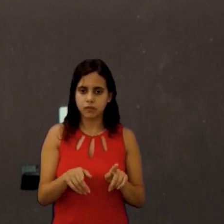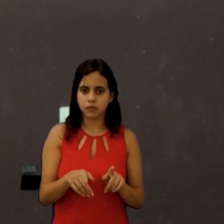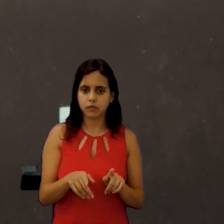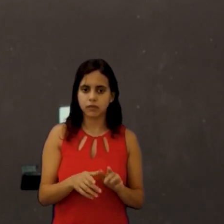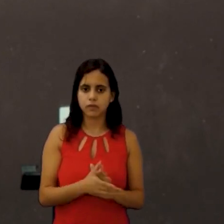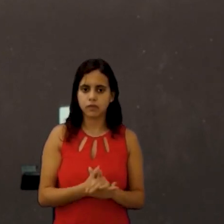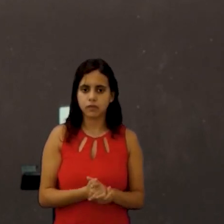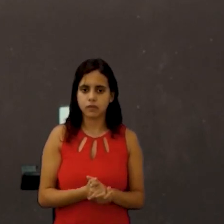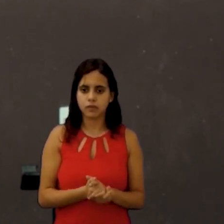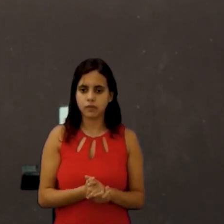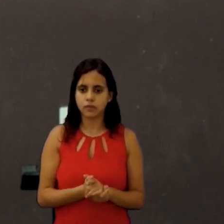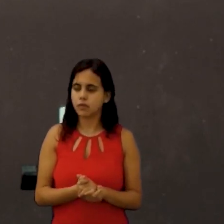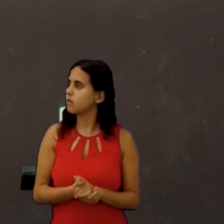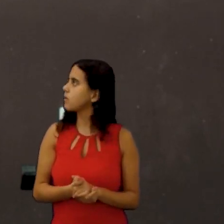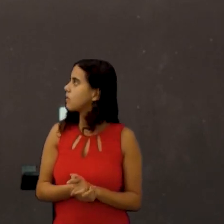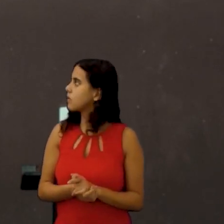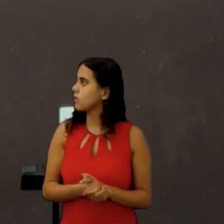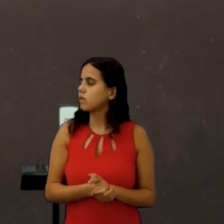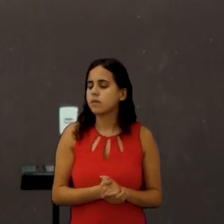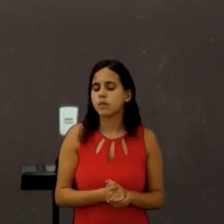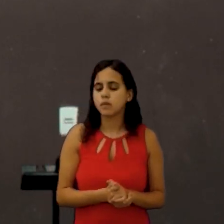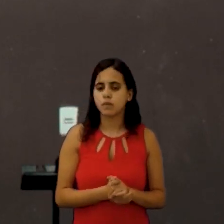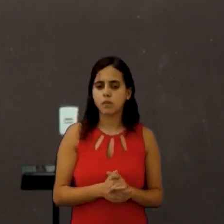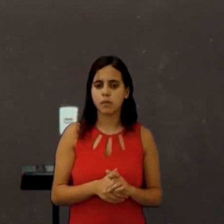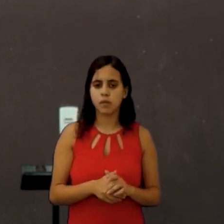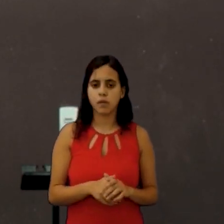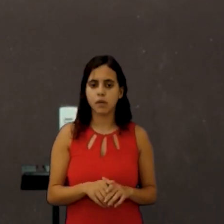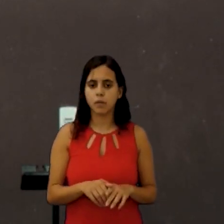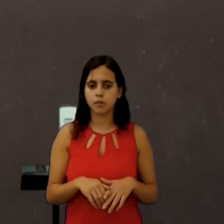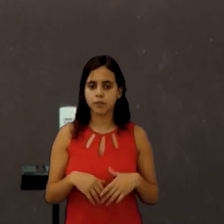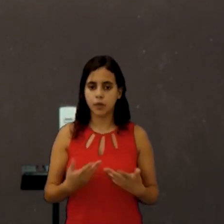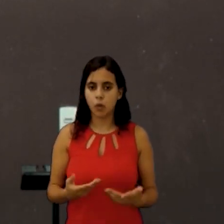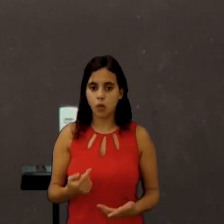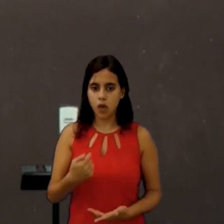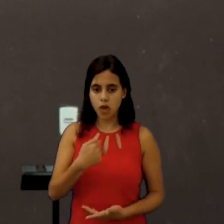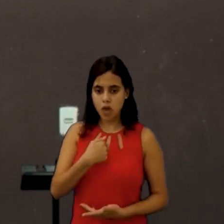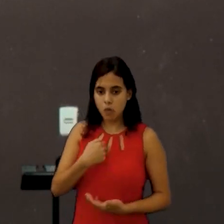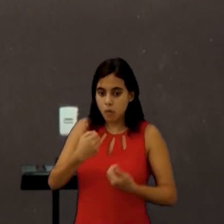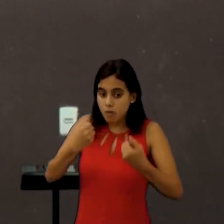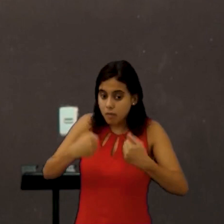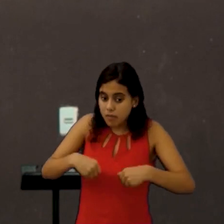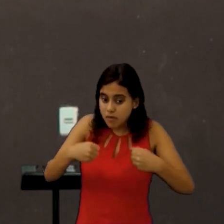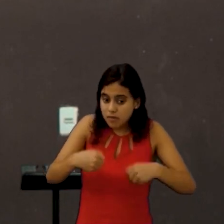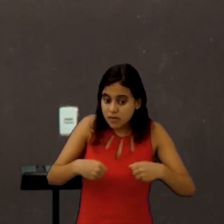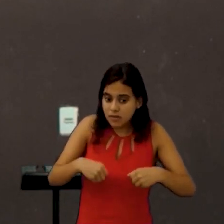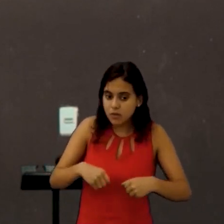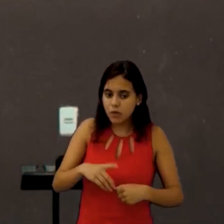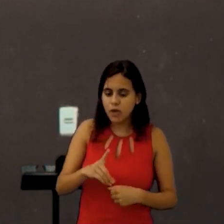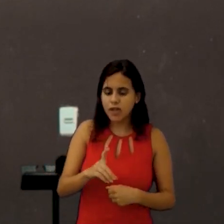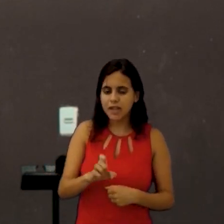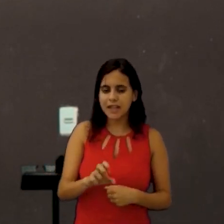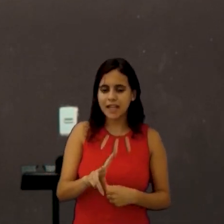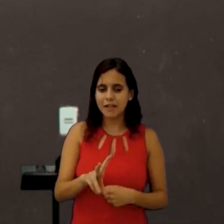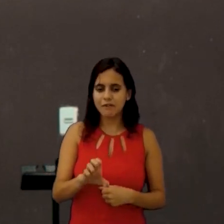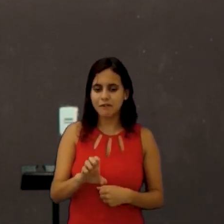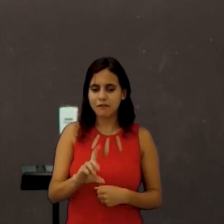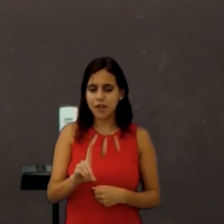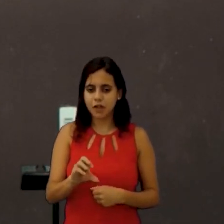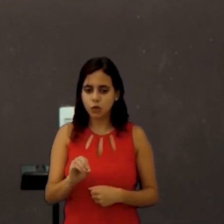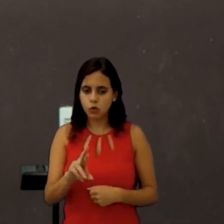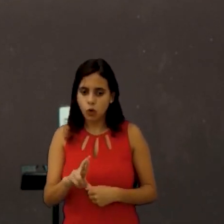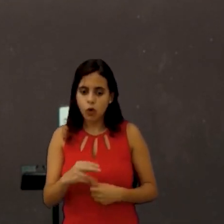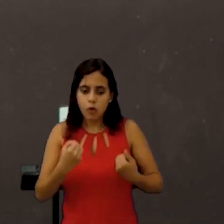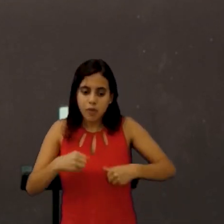entre os outros gentios. Pois sou devedor tanto a gregos como a bárbaros, tanto a sábios